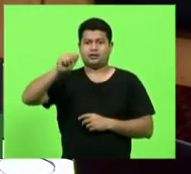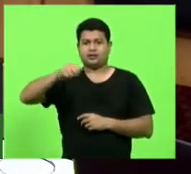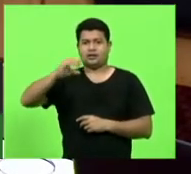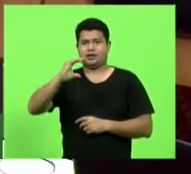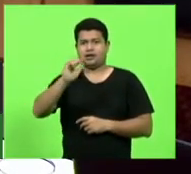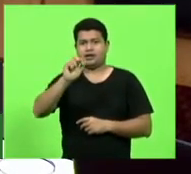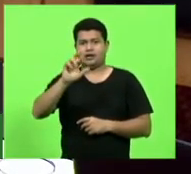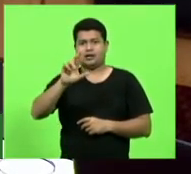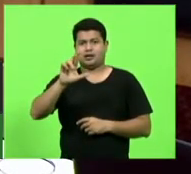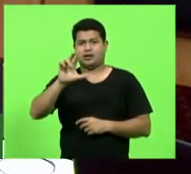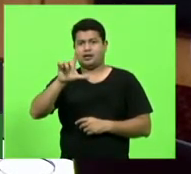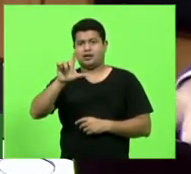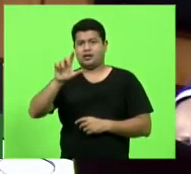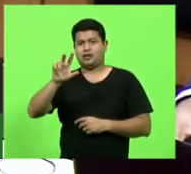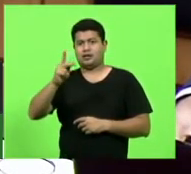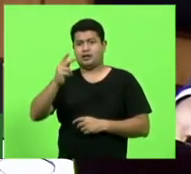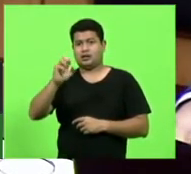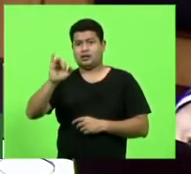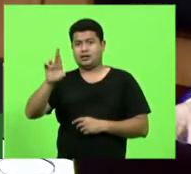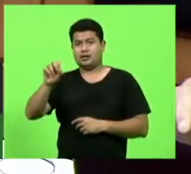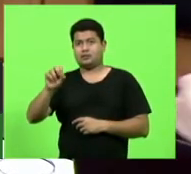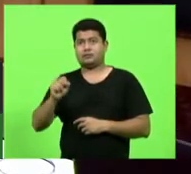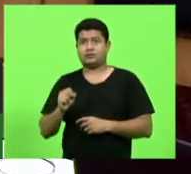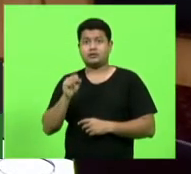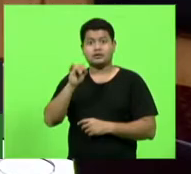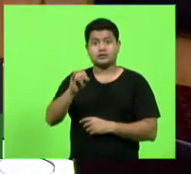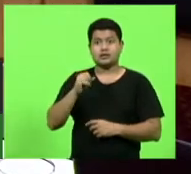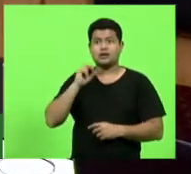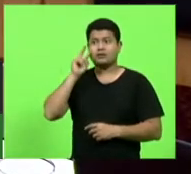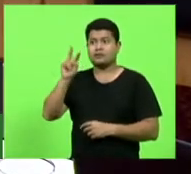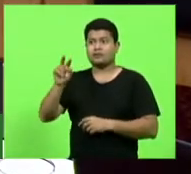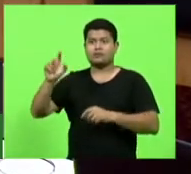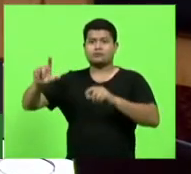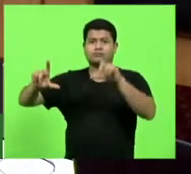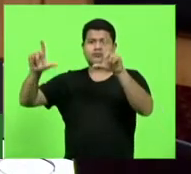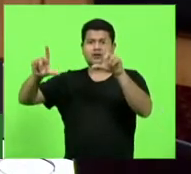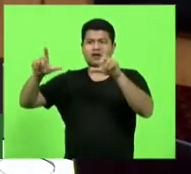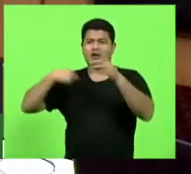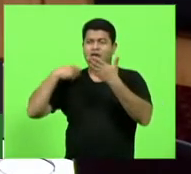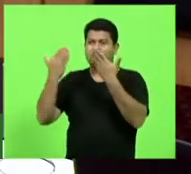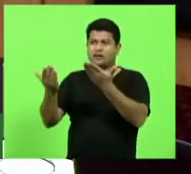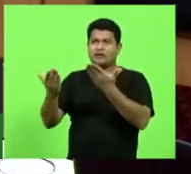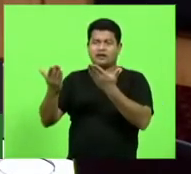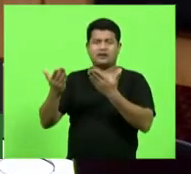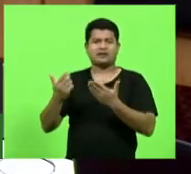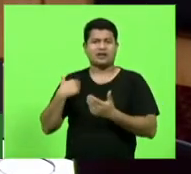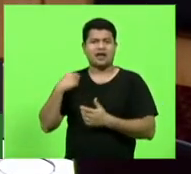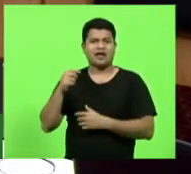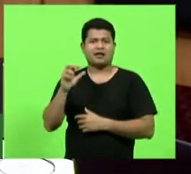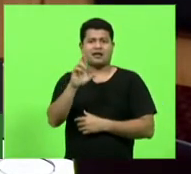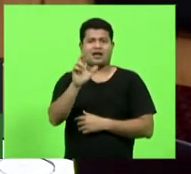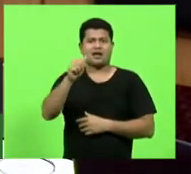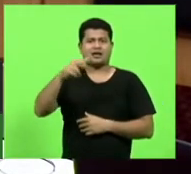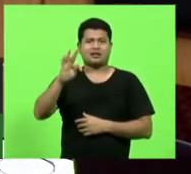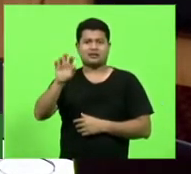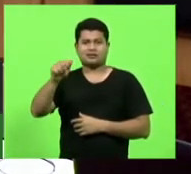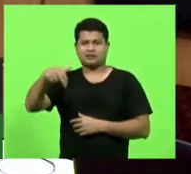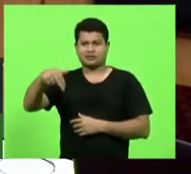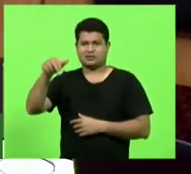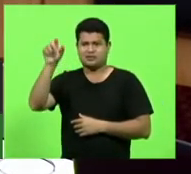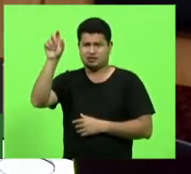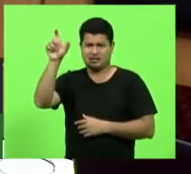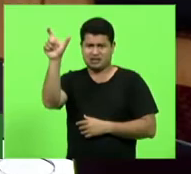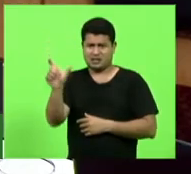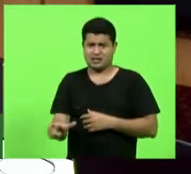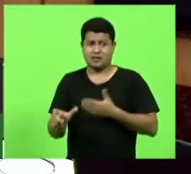num determinado canal de televisão, você vê ali o Renan Calheiros sendo o paladino da moralidade. É até complicado falar em